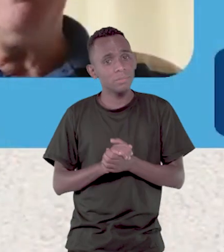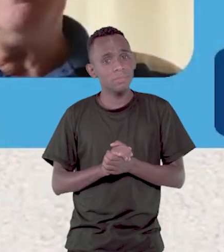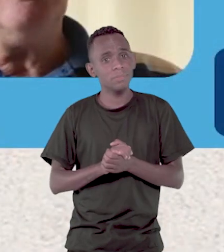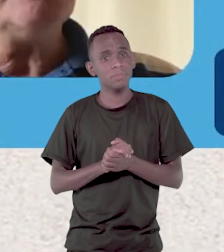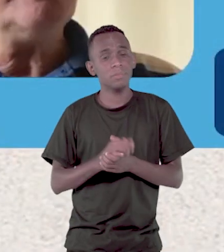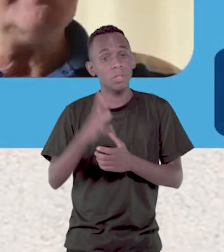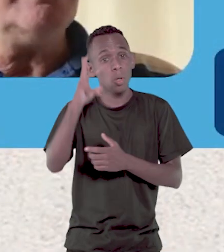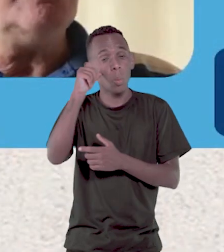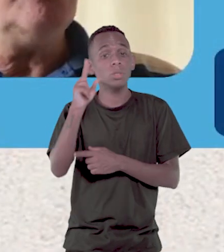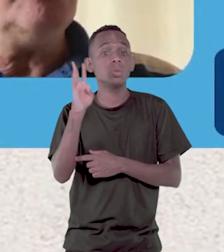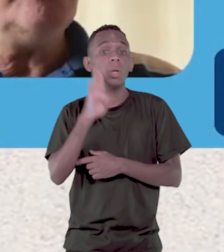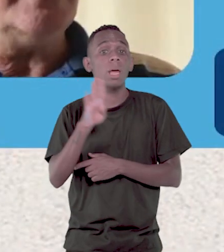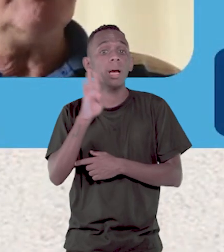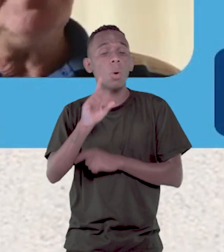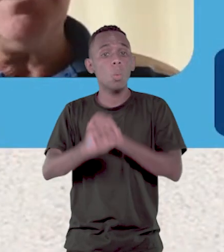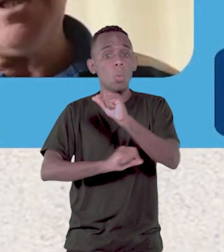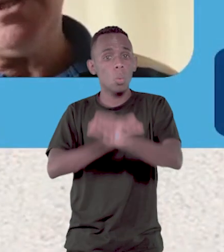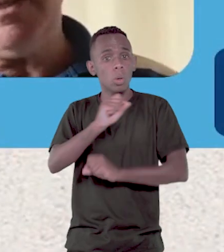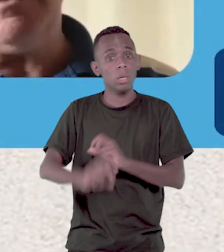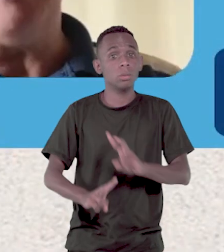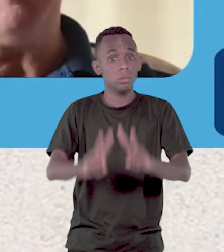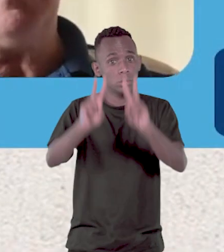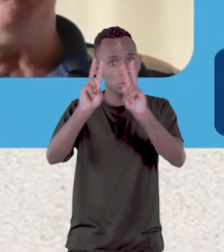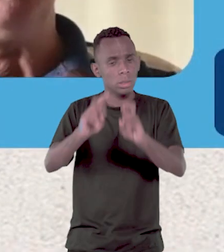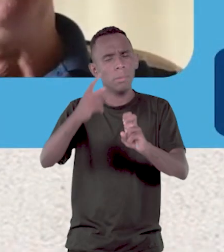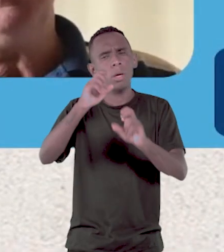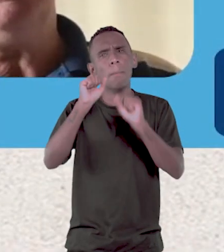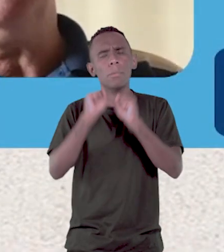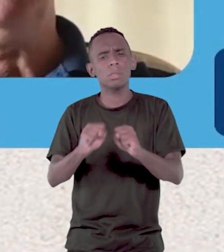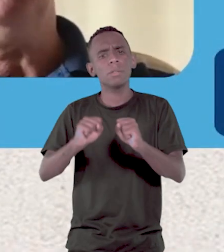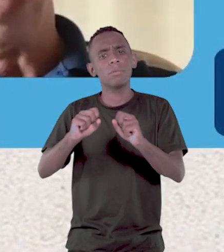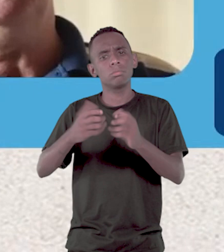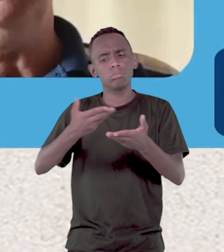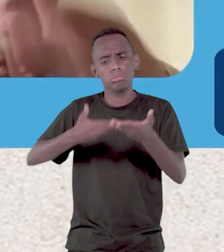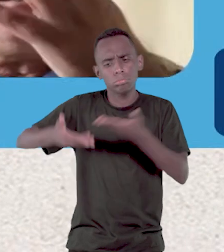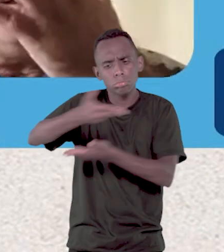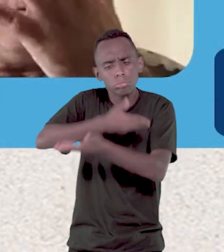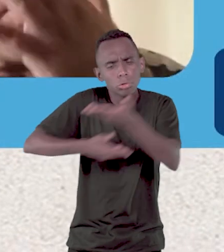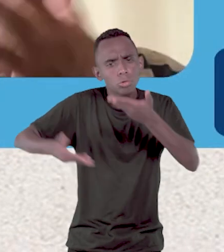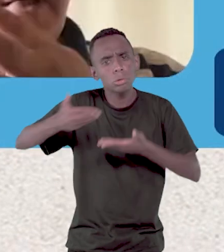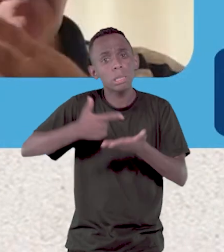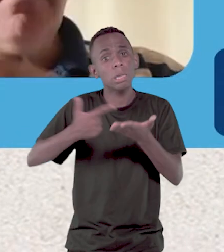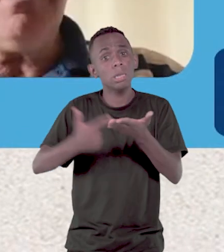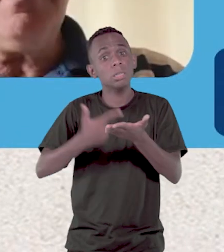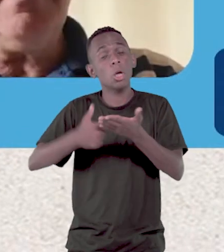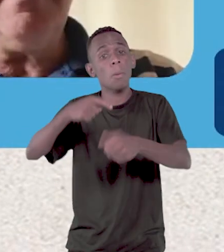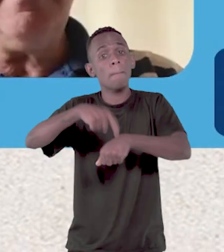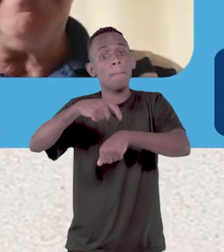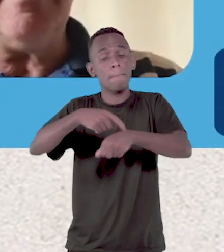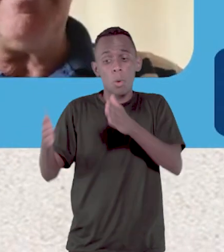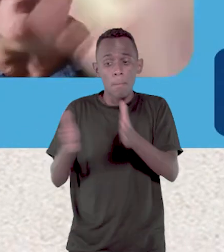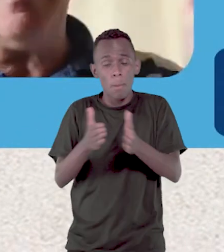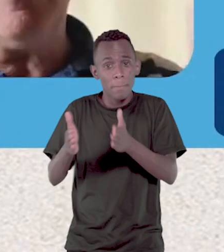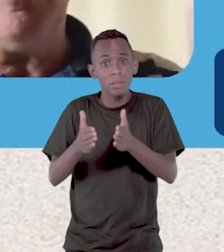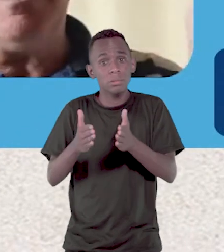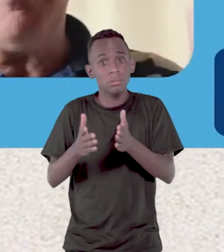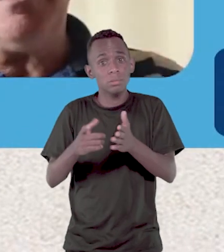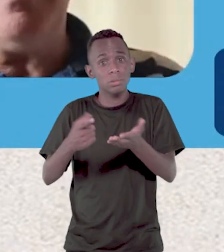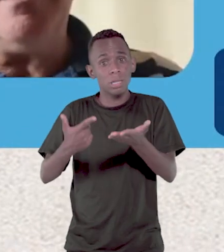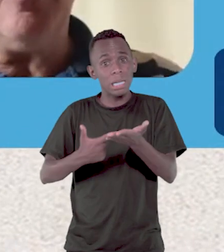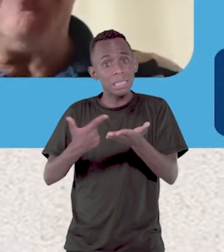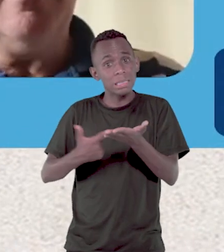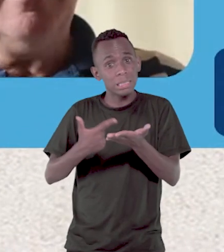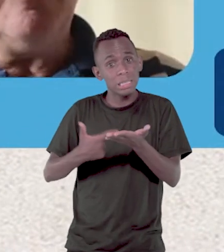pouquinho. Eu acho legal o fato de a gente estar podendo discutir literatura, né, no momento em que a